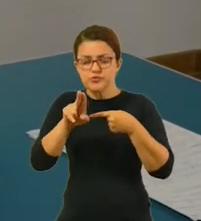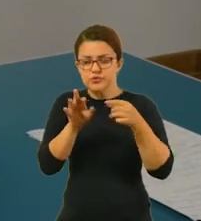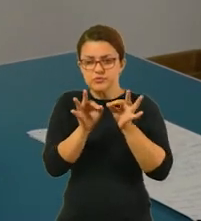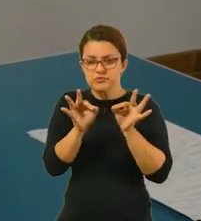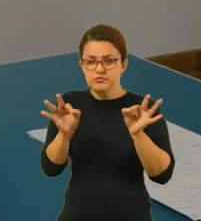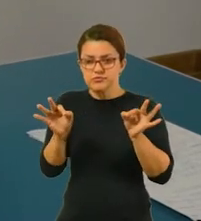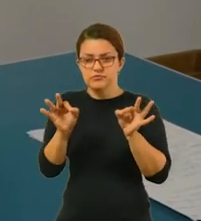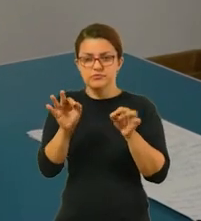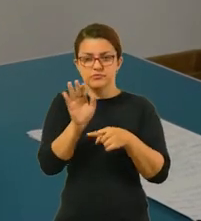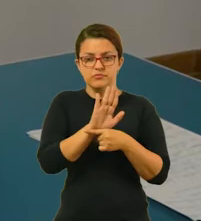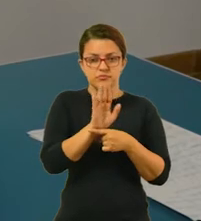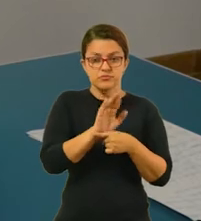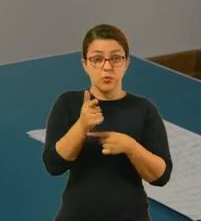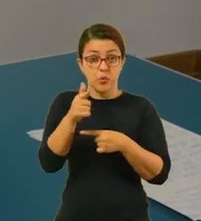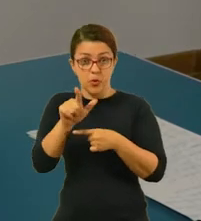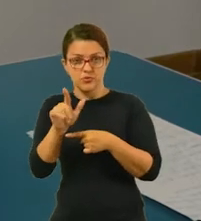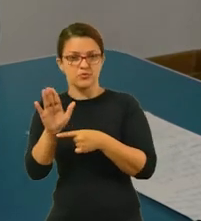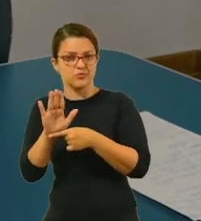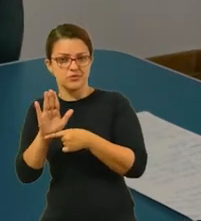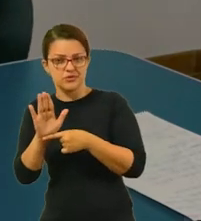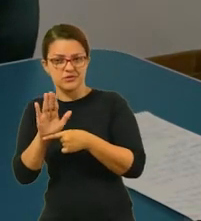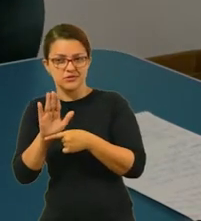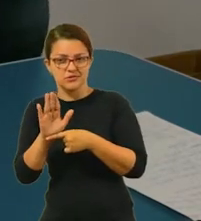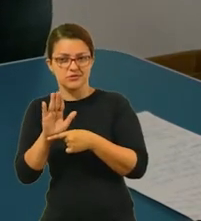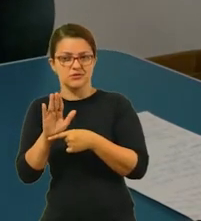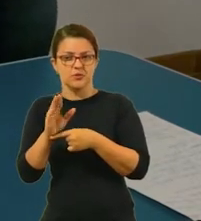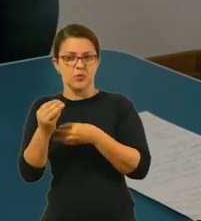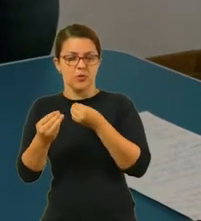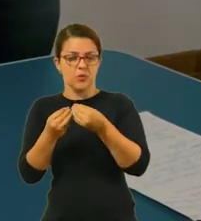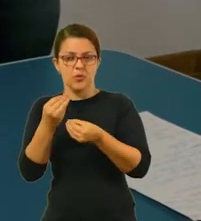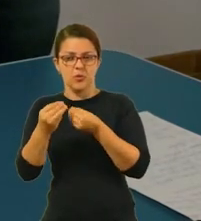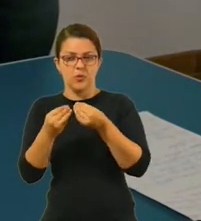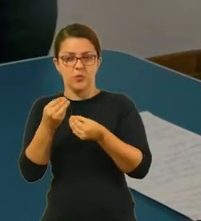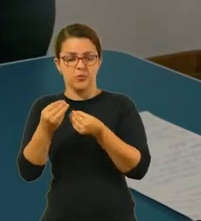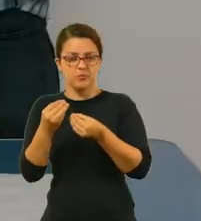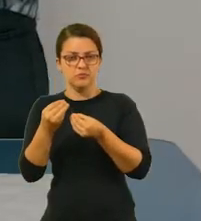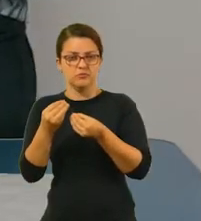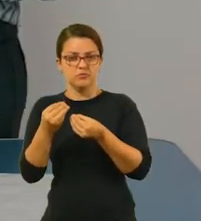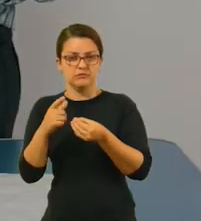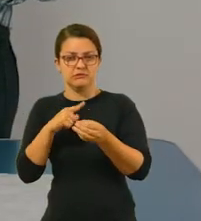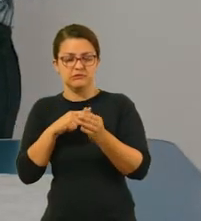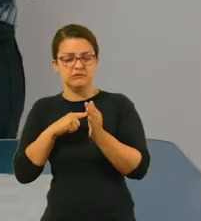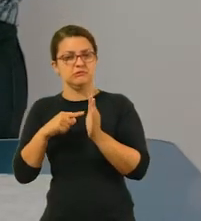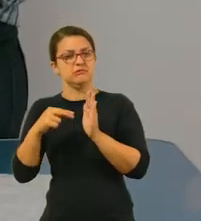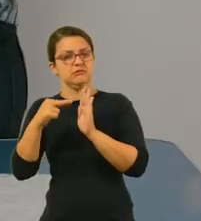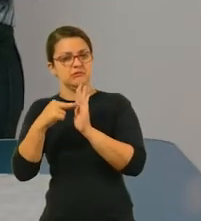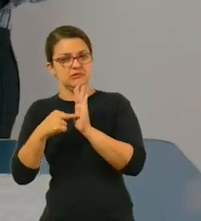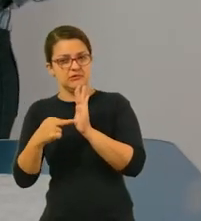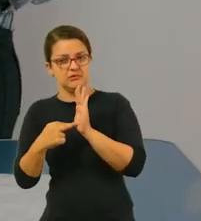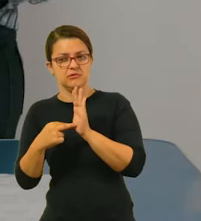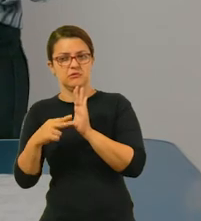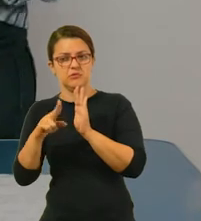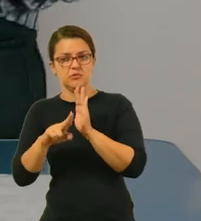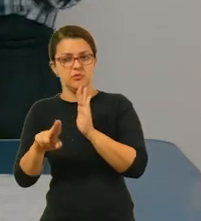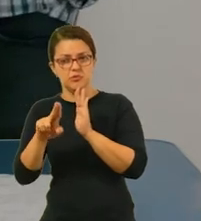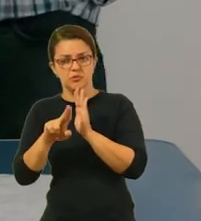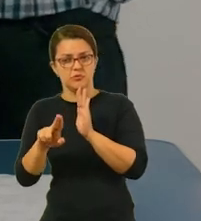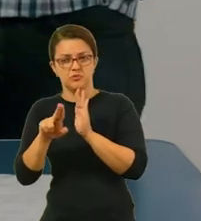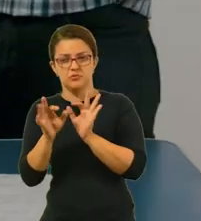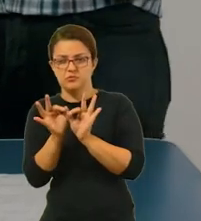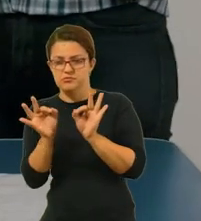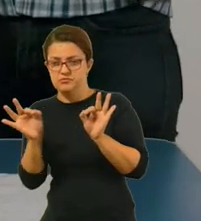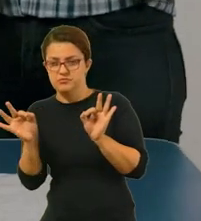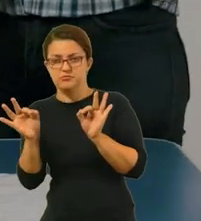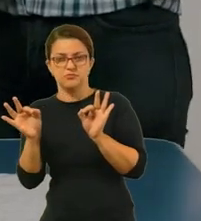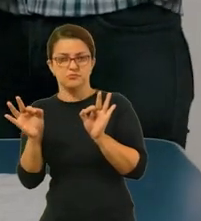de comprimento. Então, tem o vídeo lá, medida de comprimento, e também temos um vídeo que vai falar das medidas convencionais e não convencionais que utilizamos para medir as